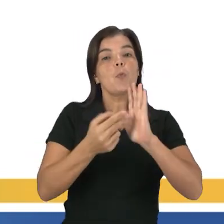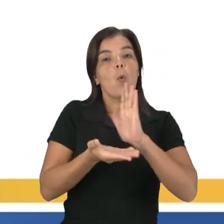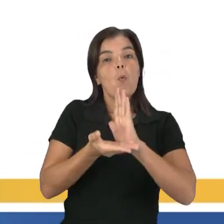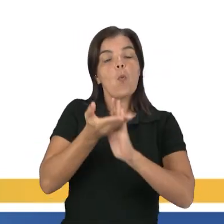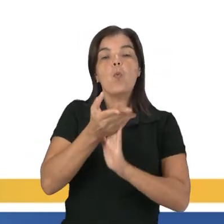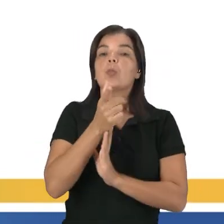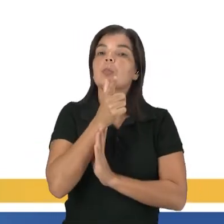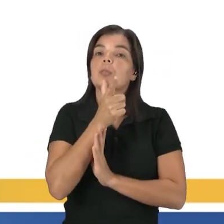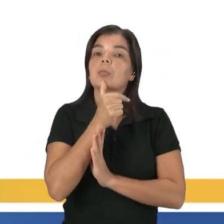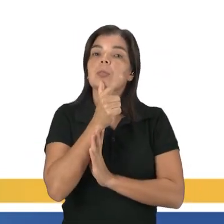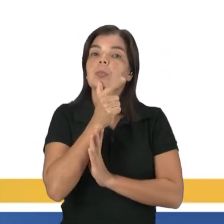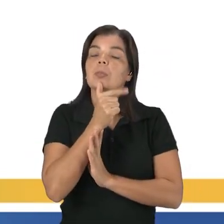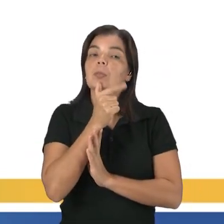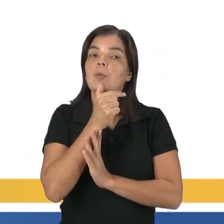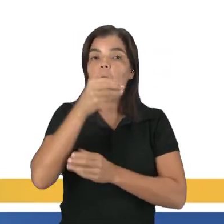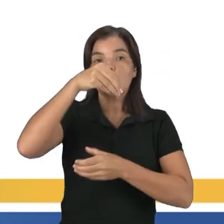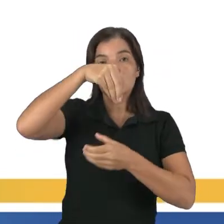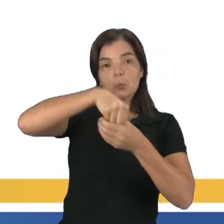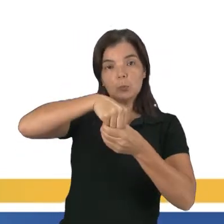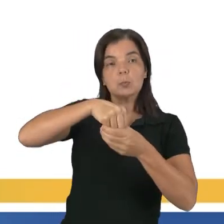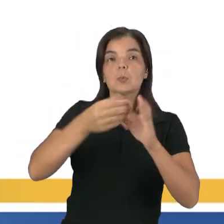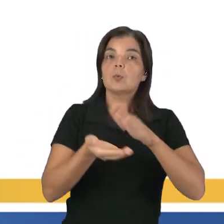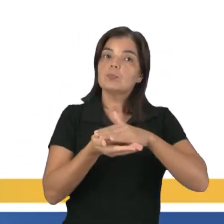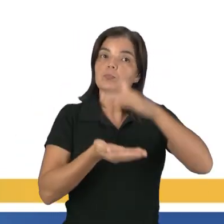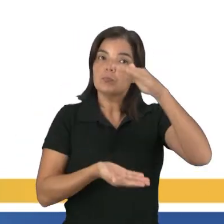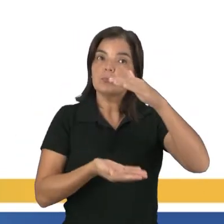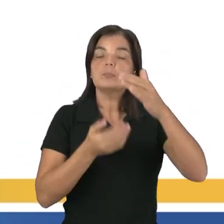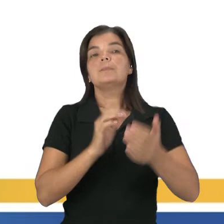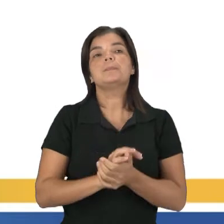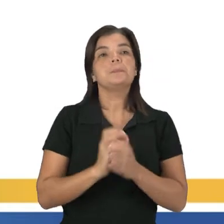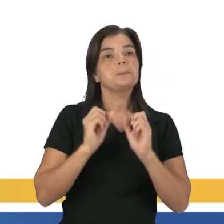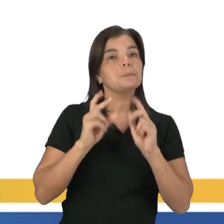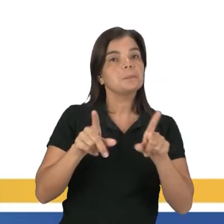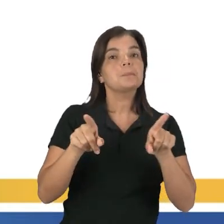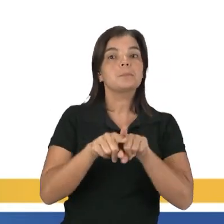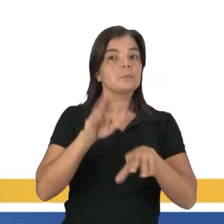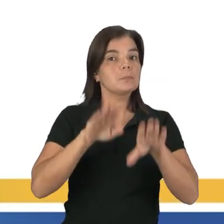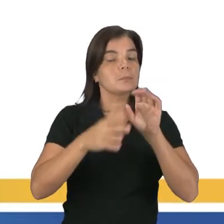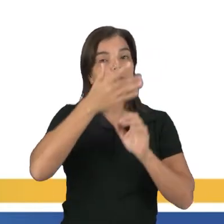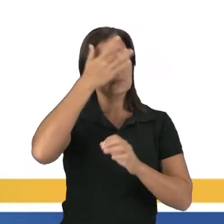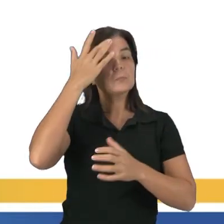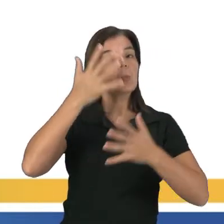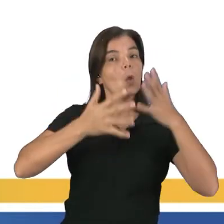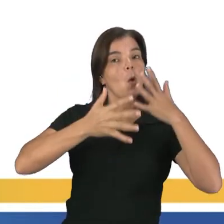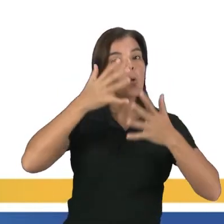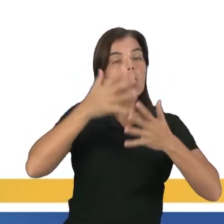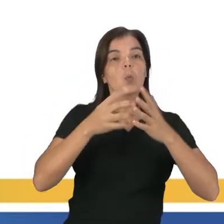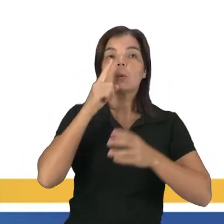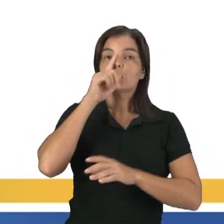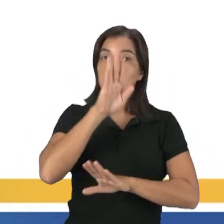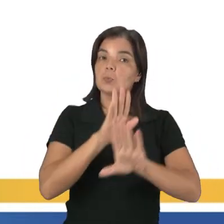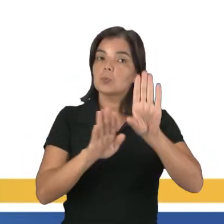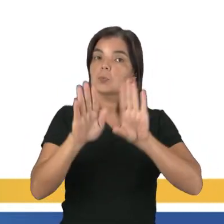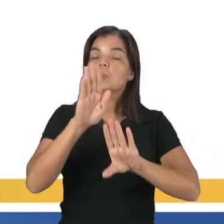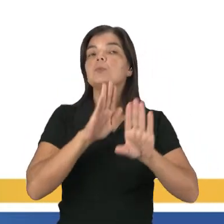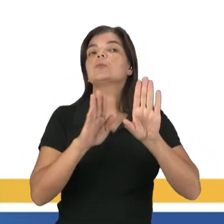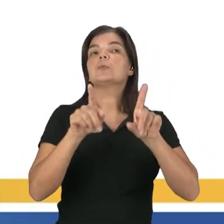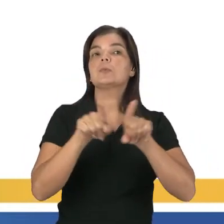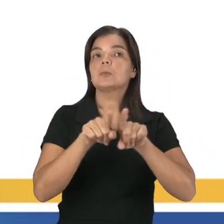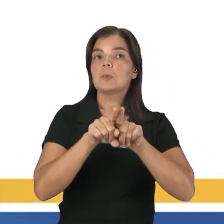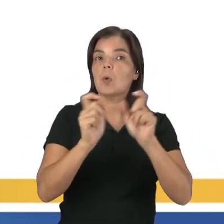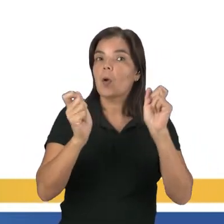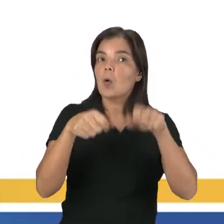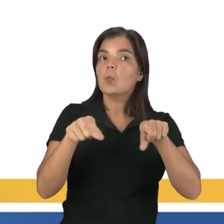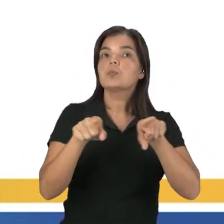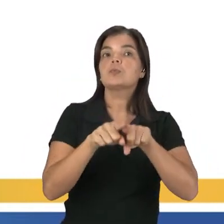que podemos acomodar dentro de um certo recipiente, tá ok? Então, muita gente confunde esse ponto aí, então tome cuidado, tá? Capacidade,